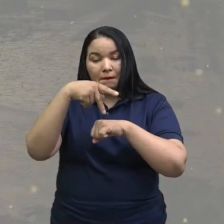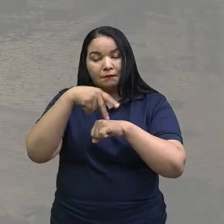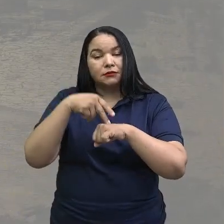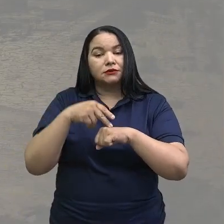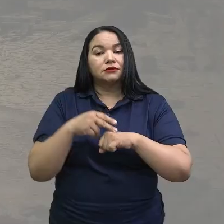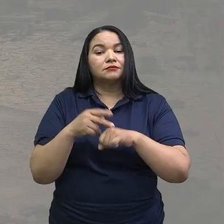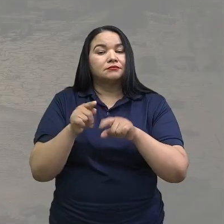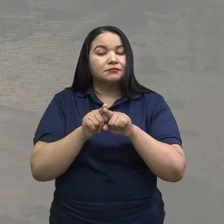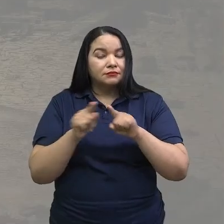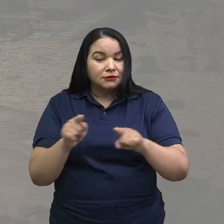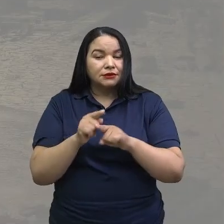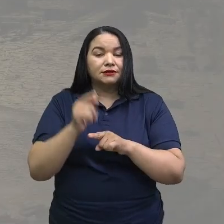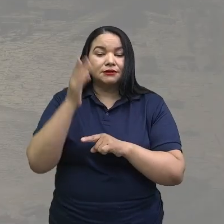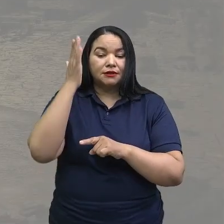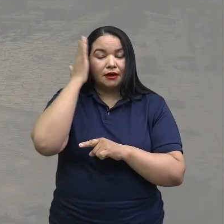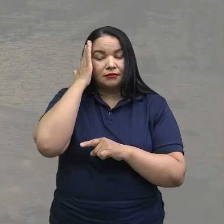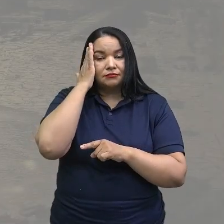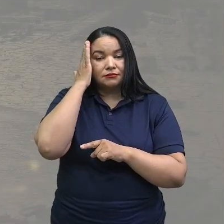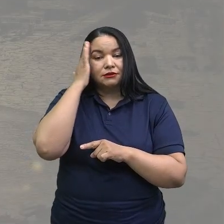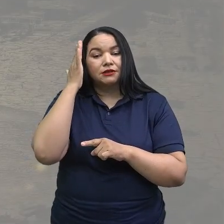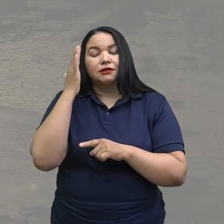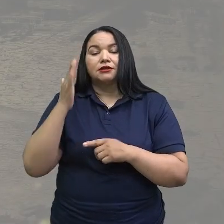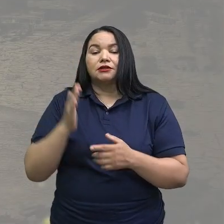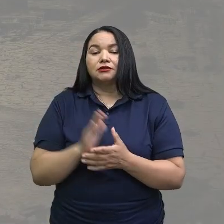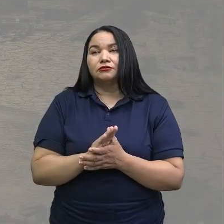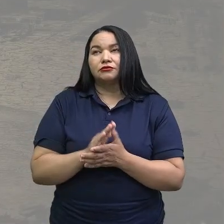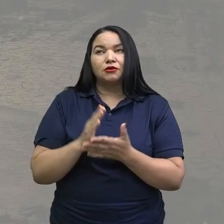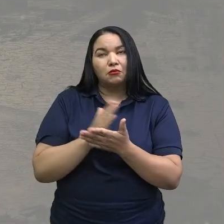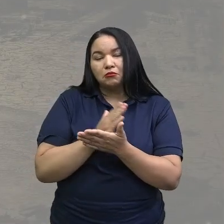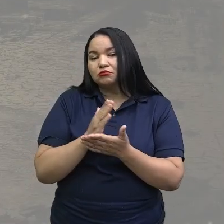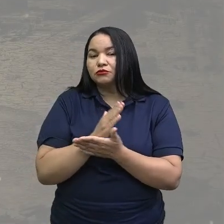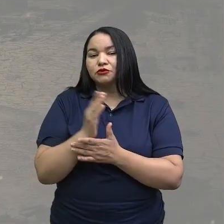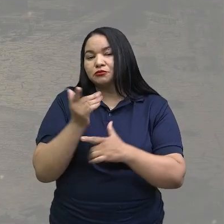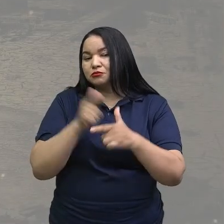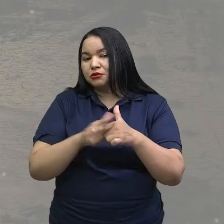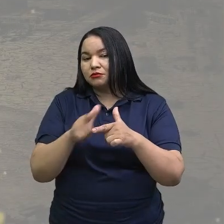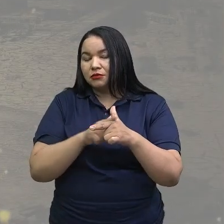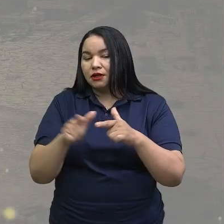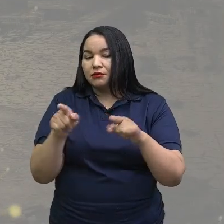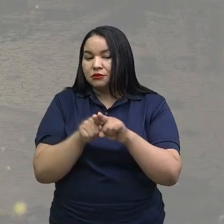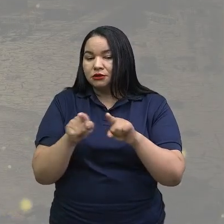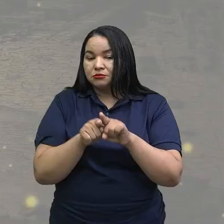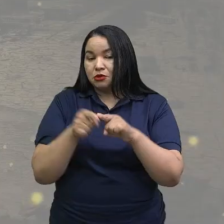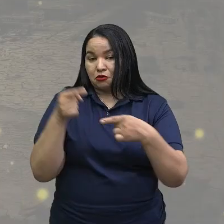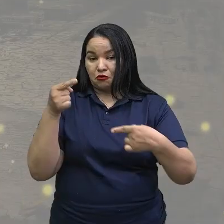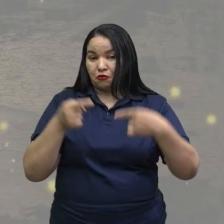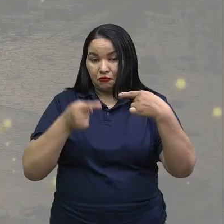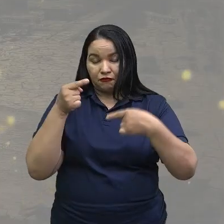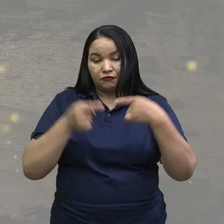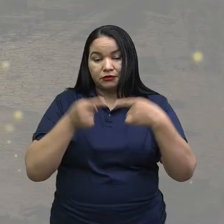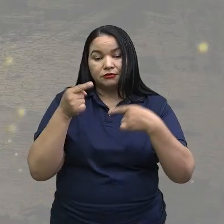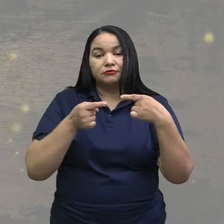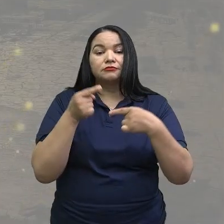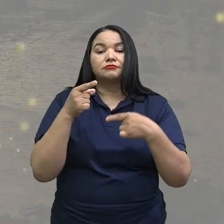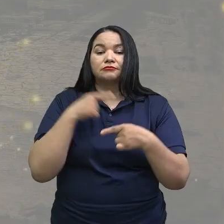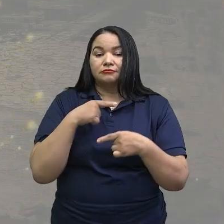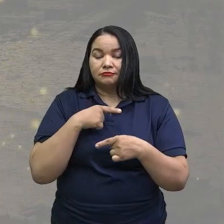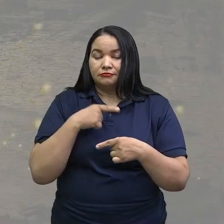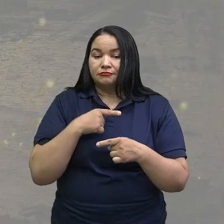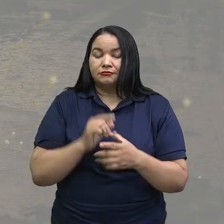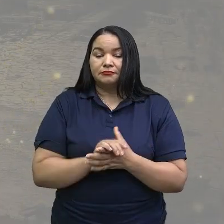mesmo sabendo aí de todos os problemas e os conflitos, né, que os reatores nucleares